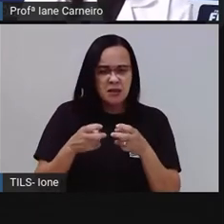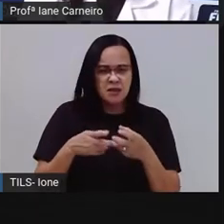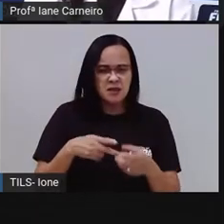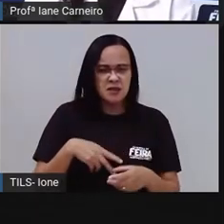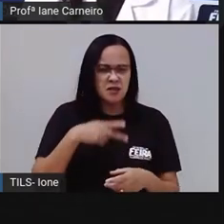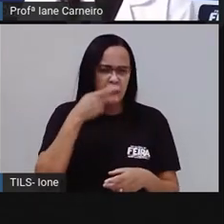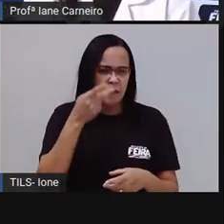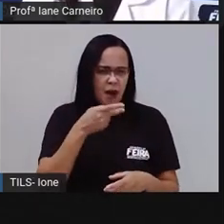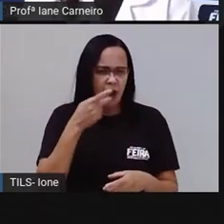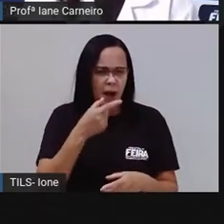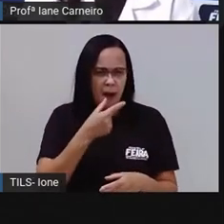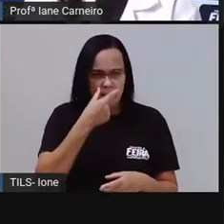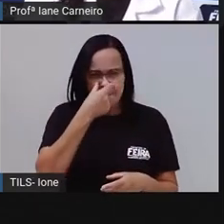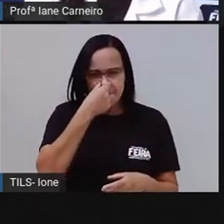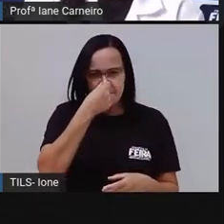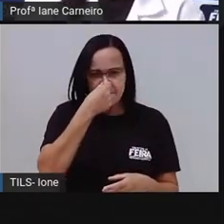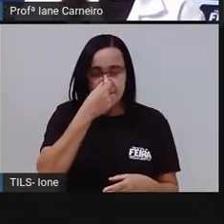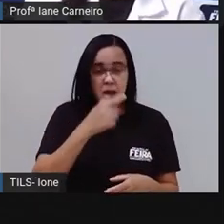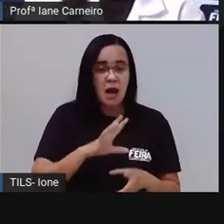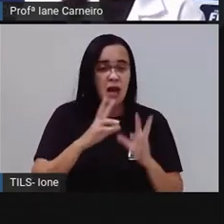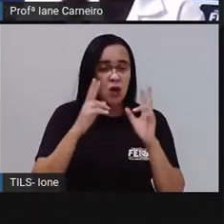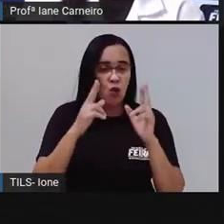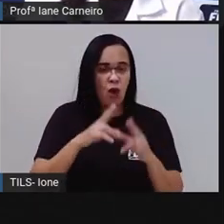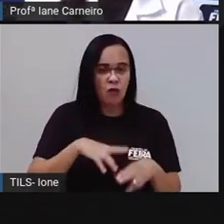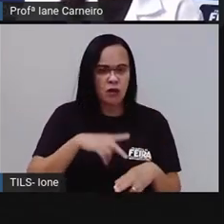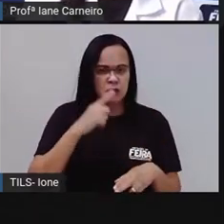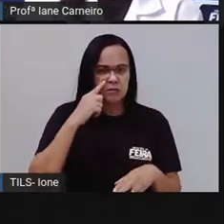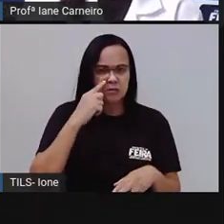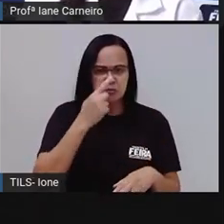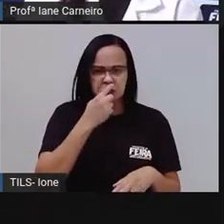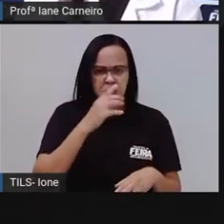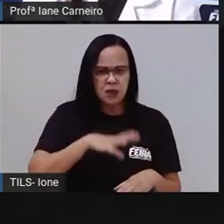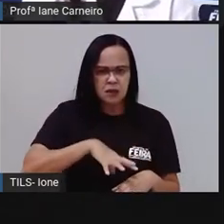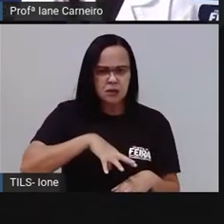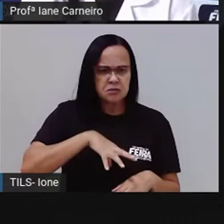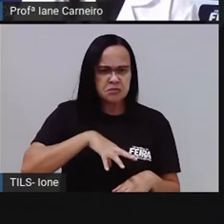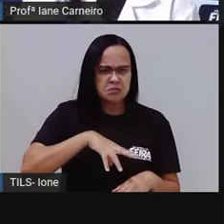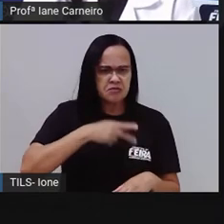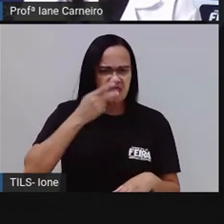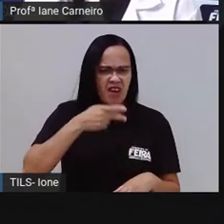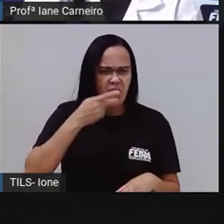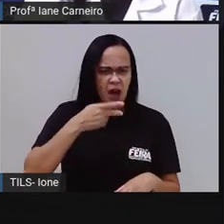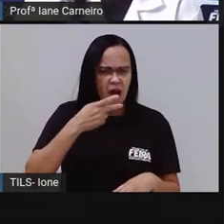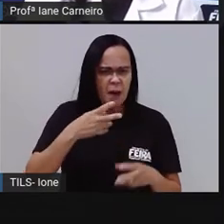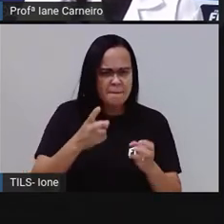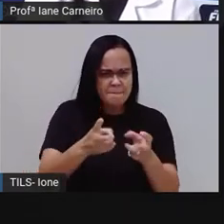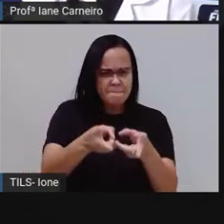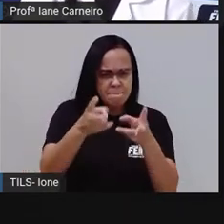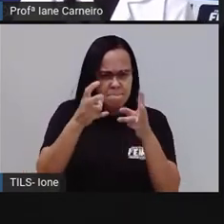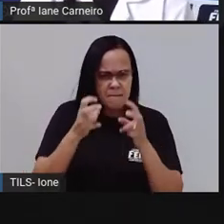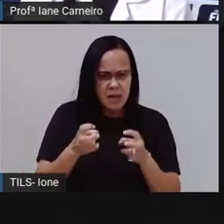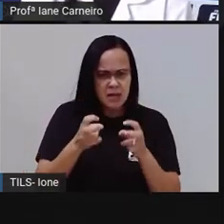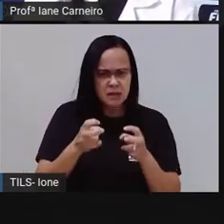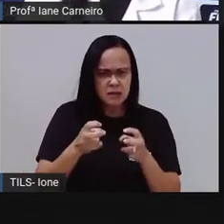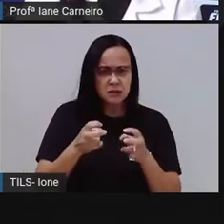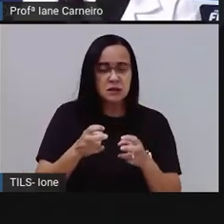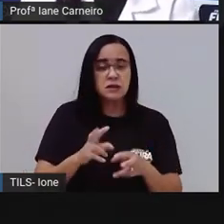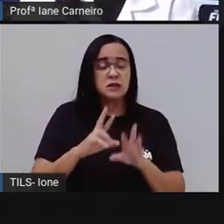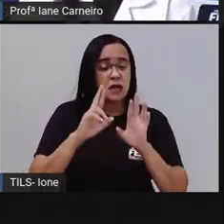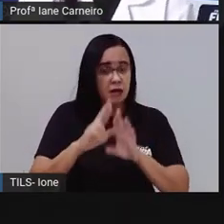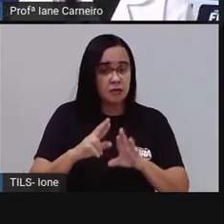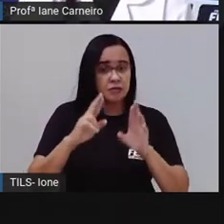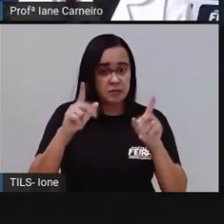vogais? Então, ó, a letra A e a letra ne. E aqui a gente percebe uma coisa, ó, que a Pró quer conversar com